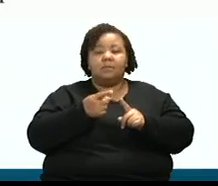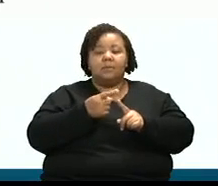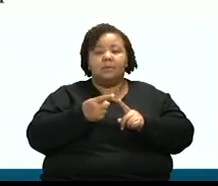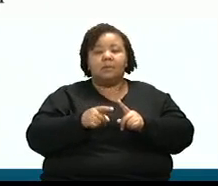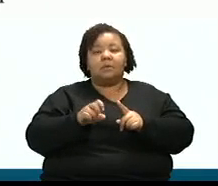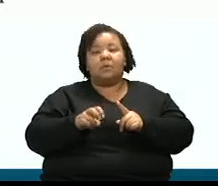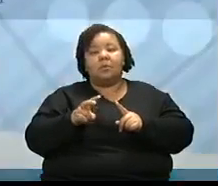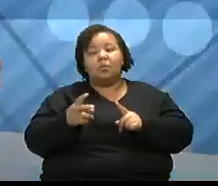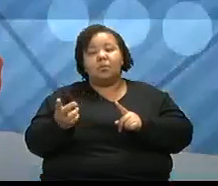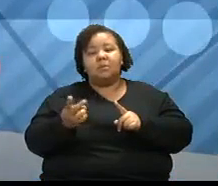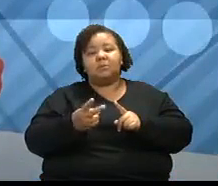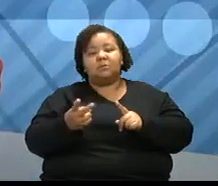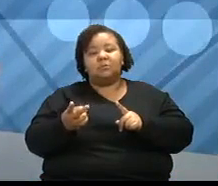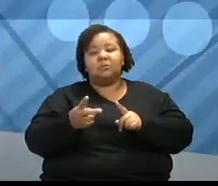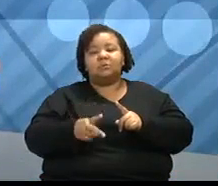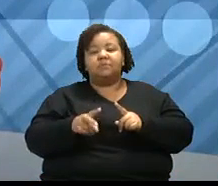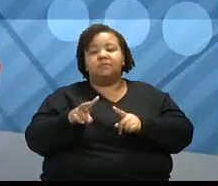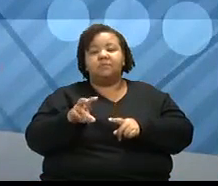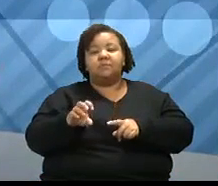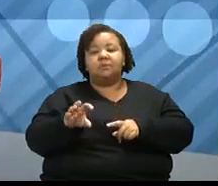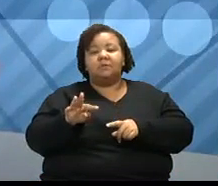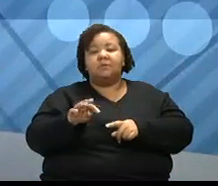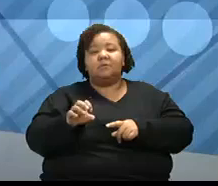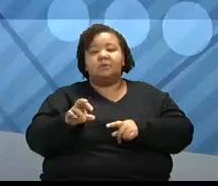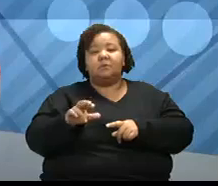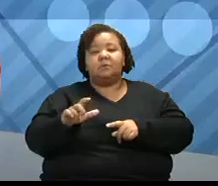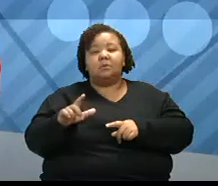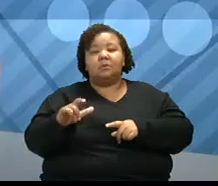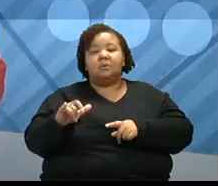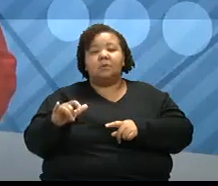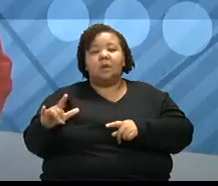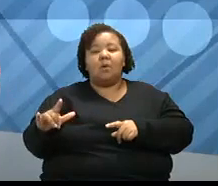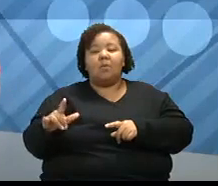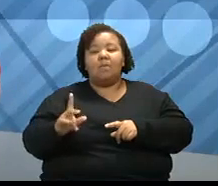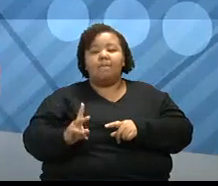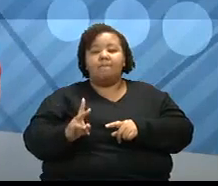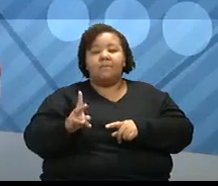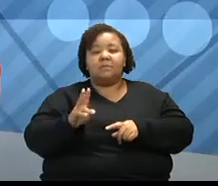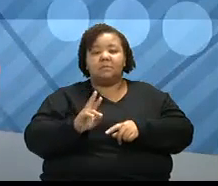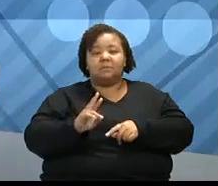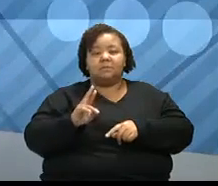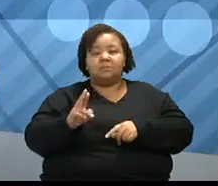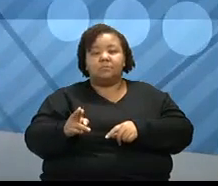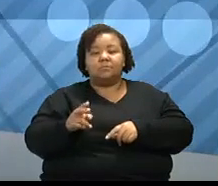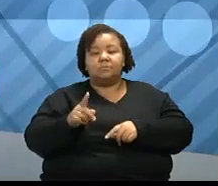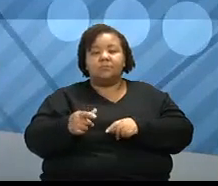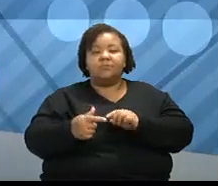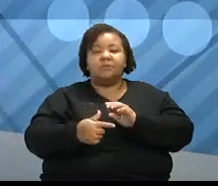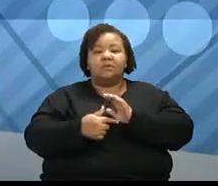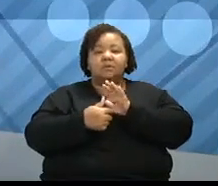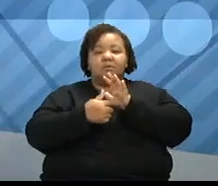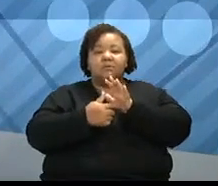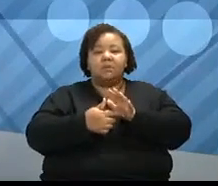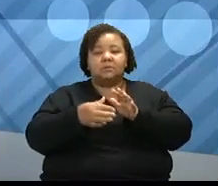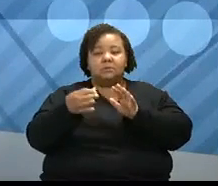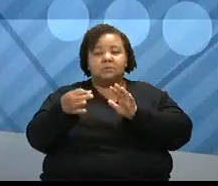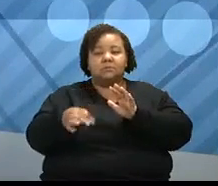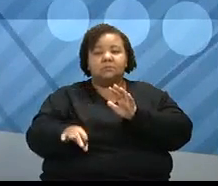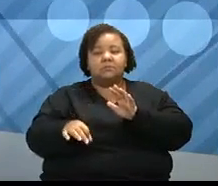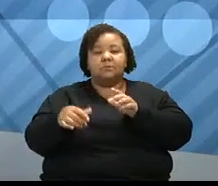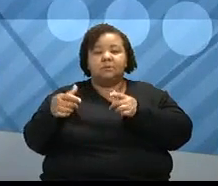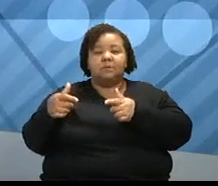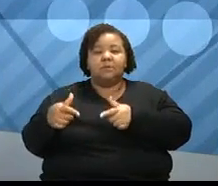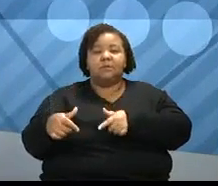eu tomo uma das duas formas vetoriais, elas vão originar os mesmos resultados, desde que eu expresse corretamente a